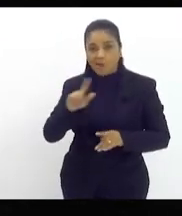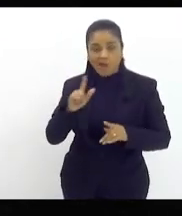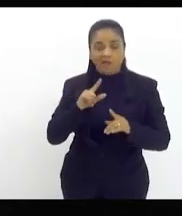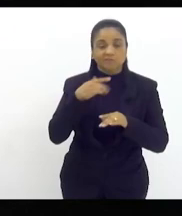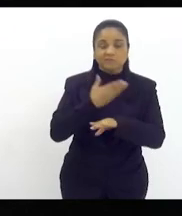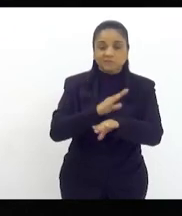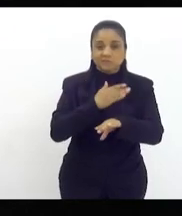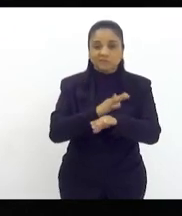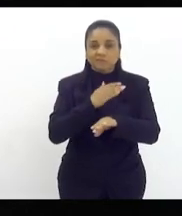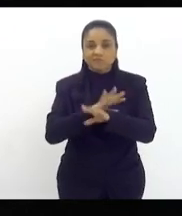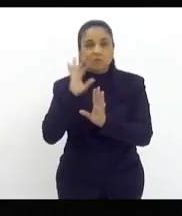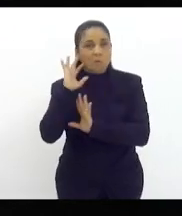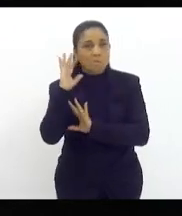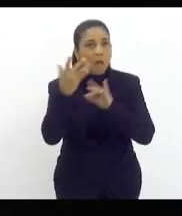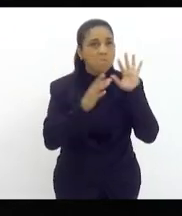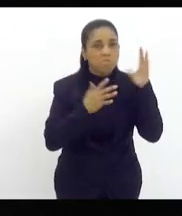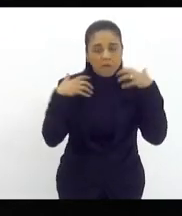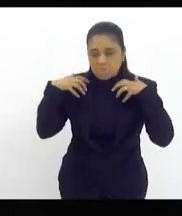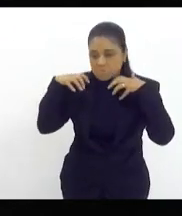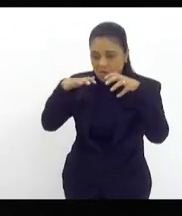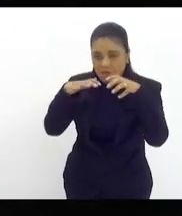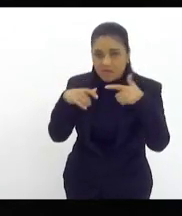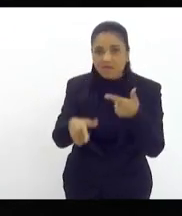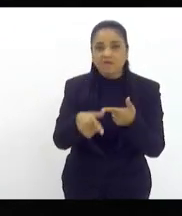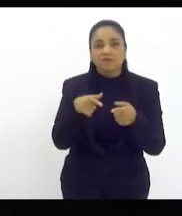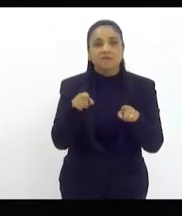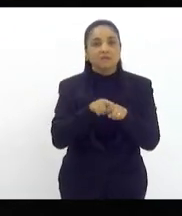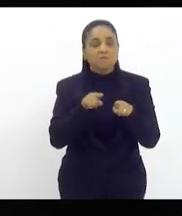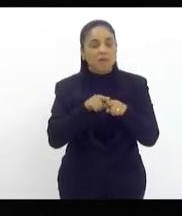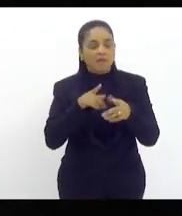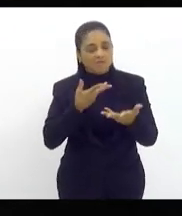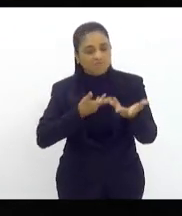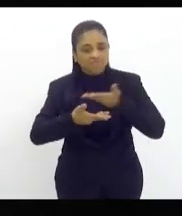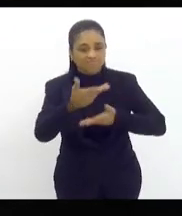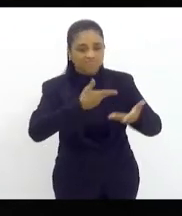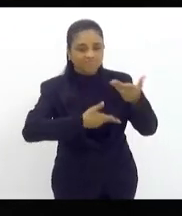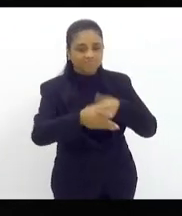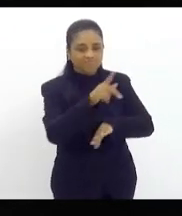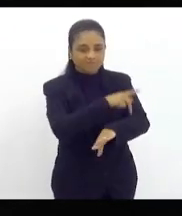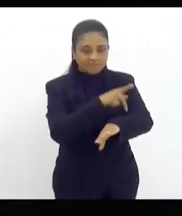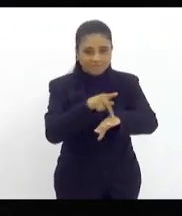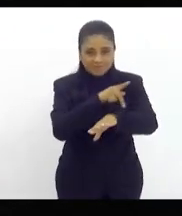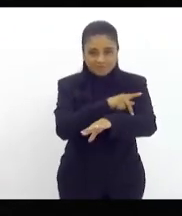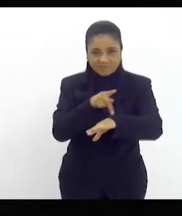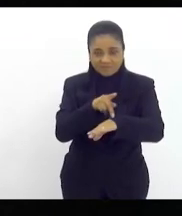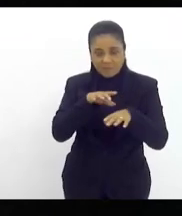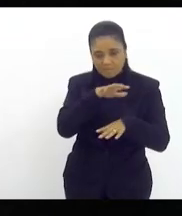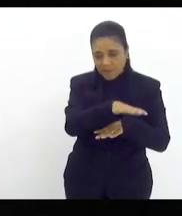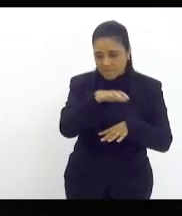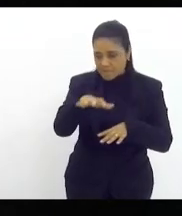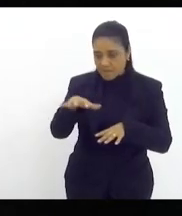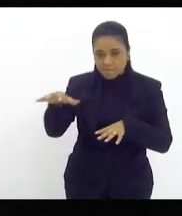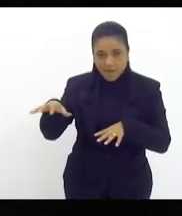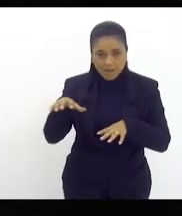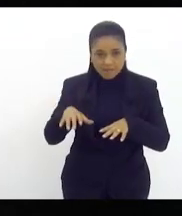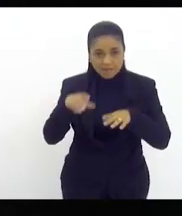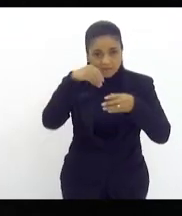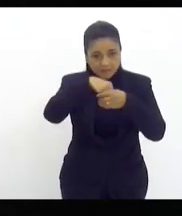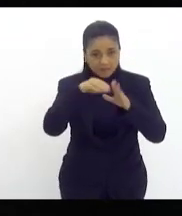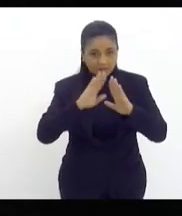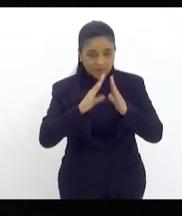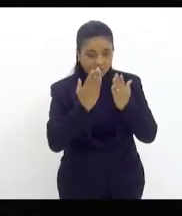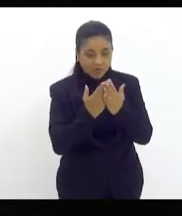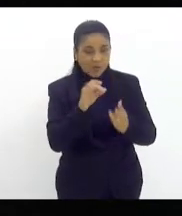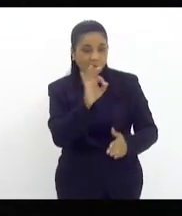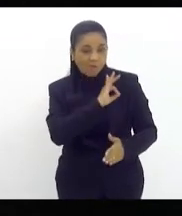natureza a integração entre o corpo pedagógico das escolas e os policiais com foco na mediação